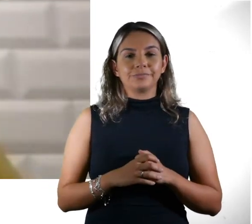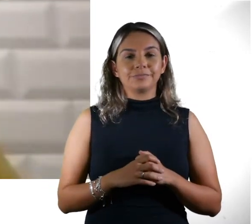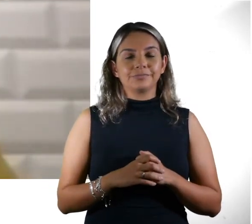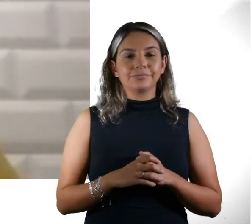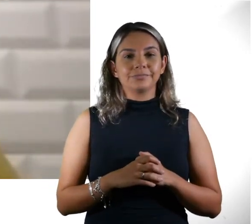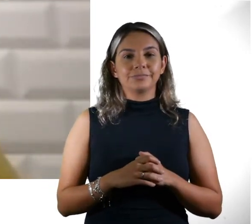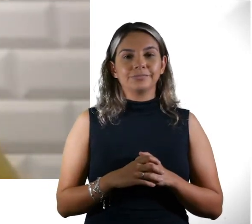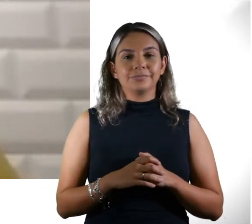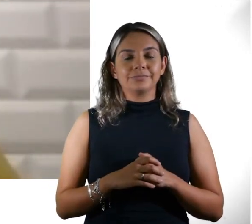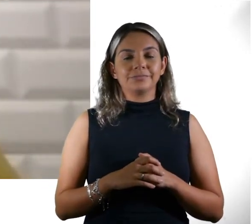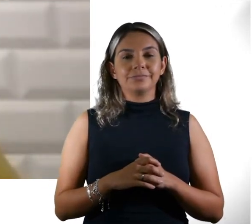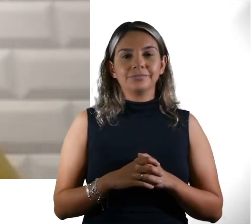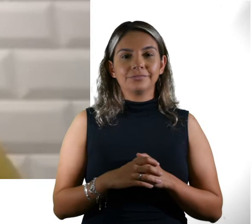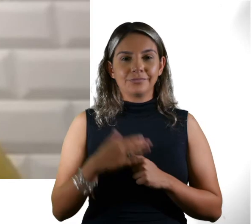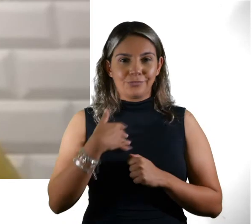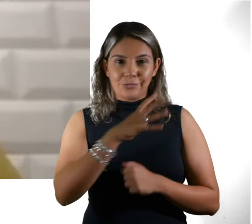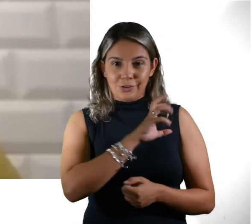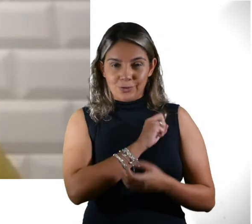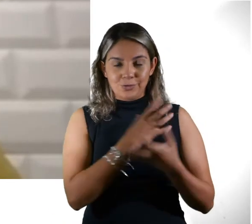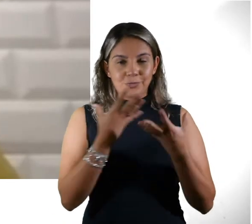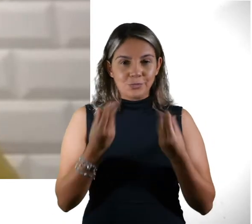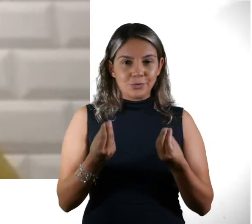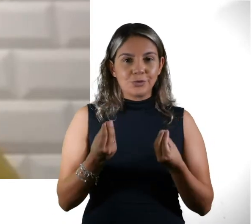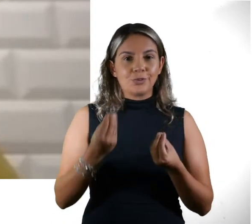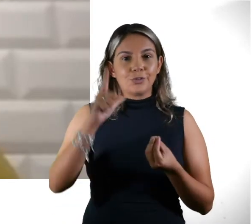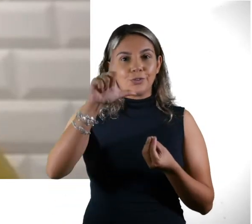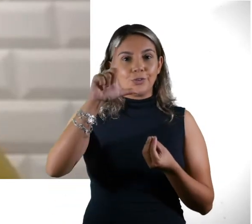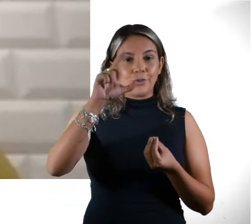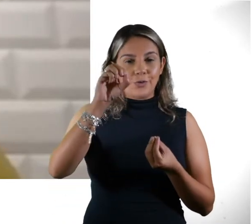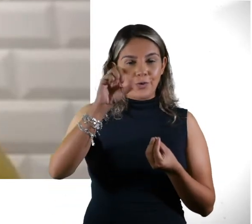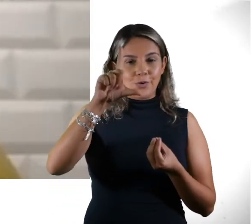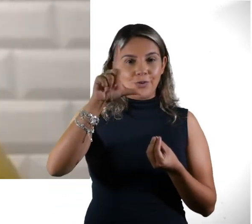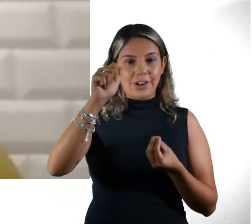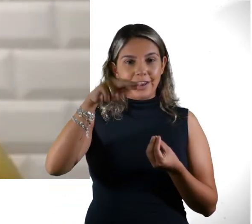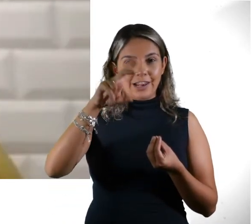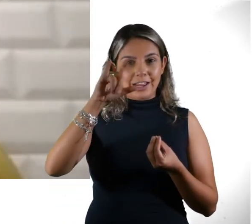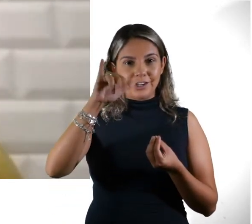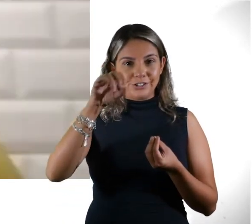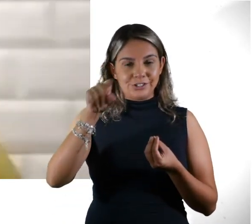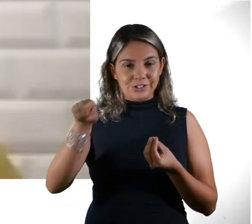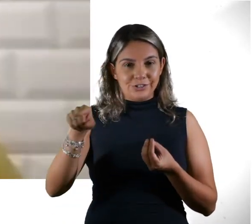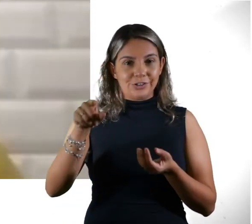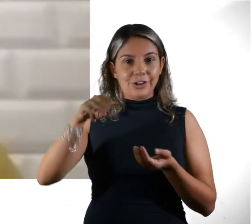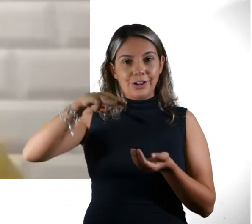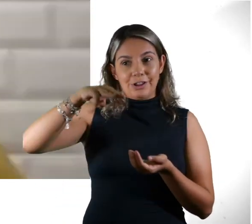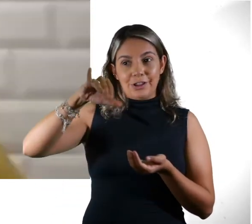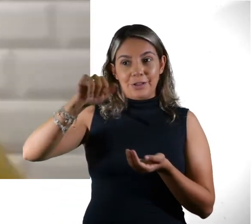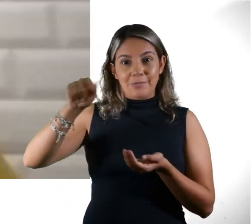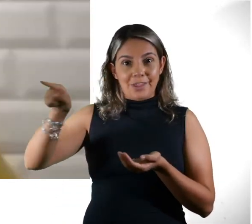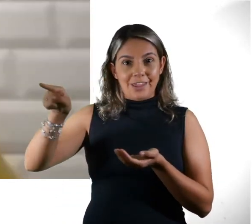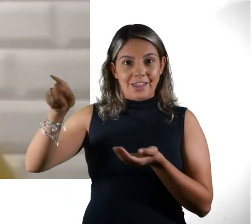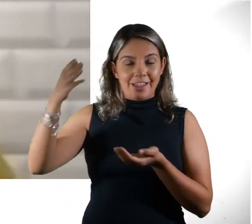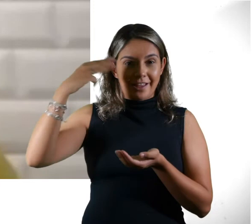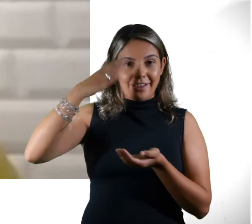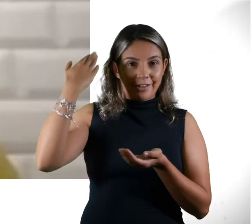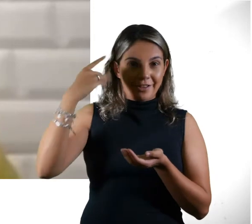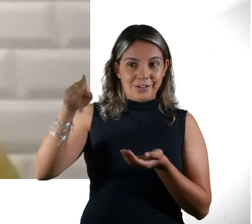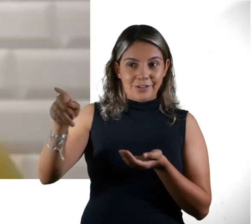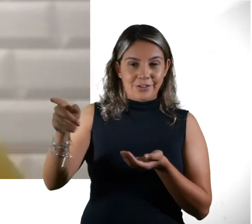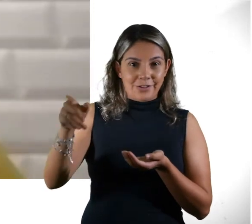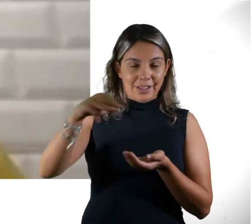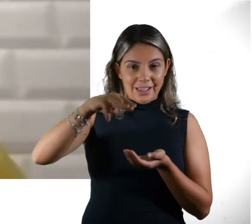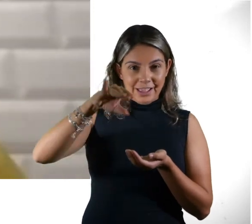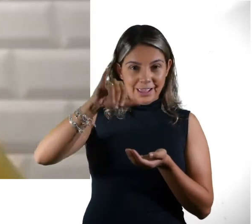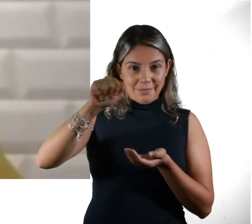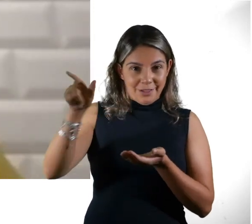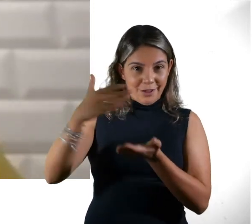diferentes. Mas eu gosto muito do Landino, gosto muito desse Mia inicial. O Mia hoje não faz isso, é